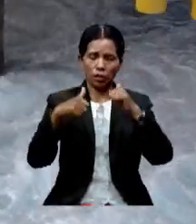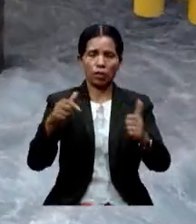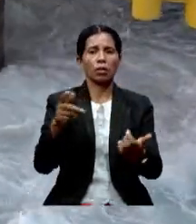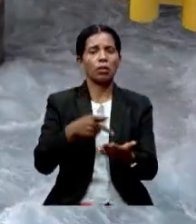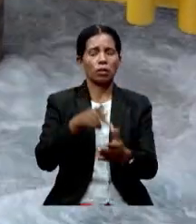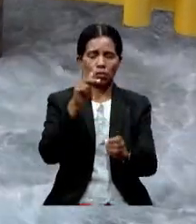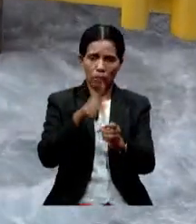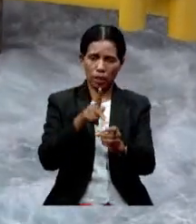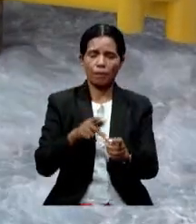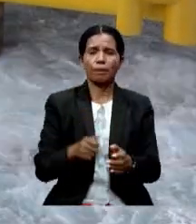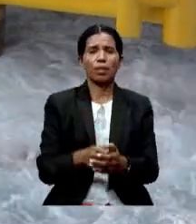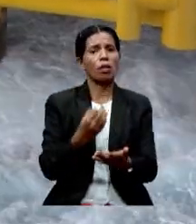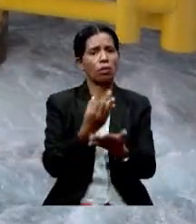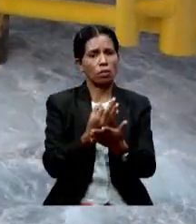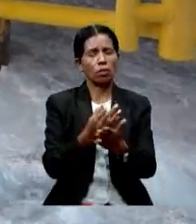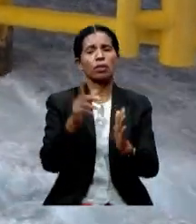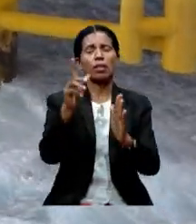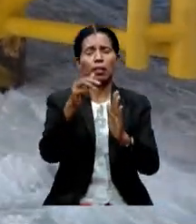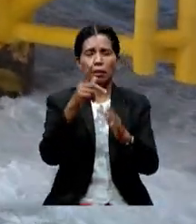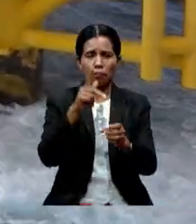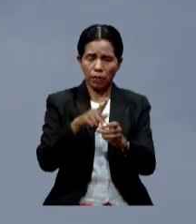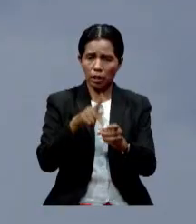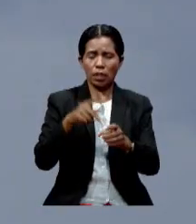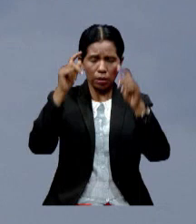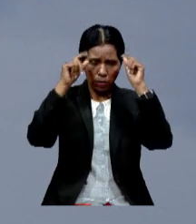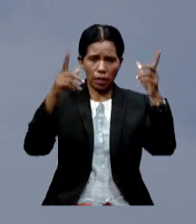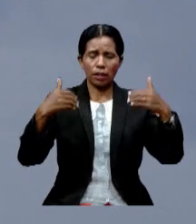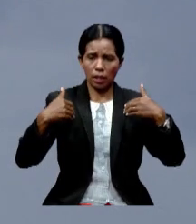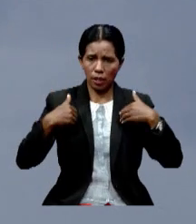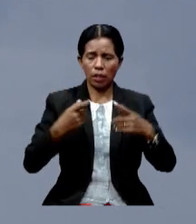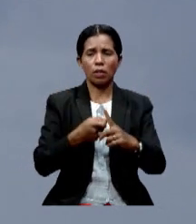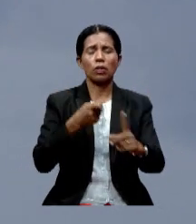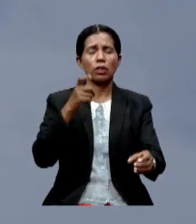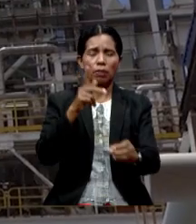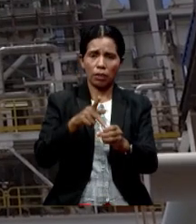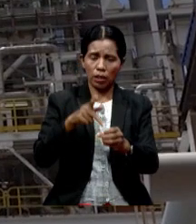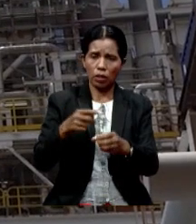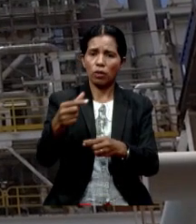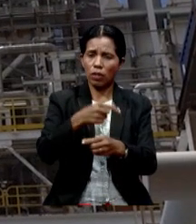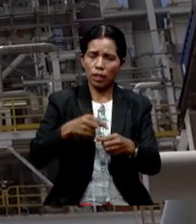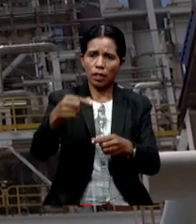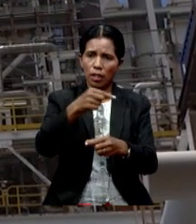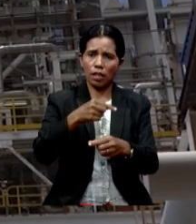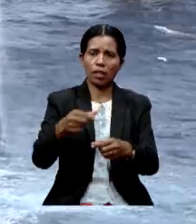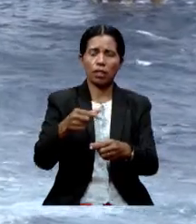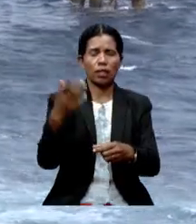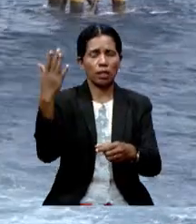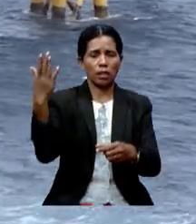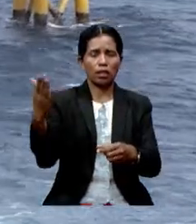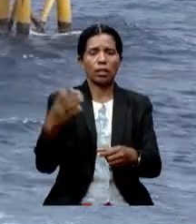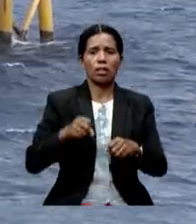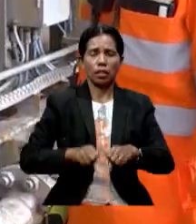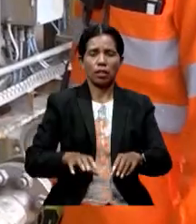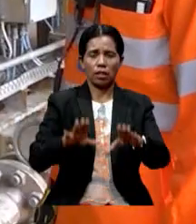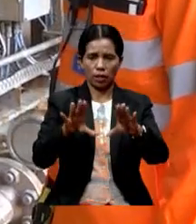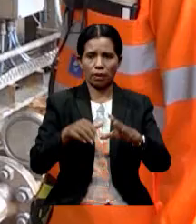petrolífero. Fundo petrolífero nebe Timor-Leste iha mai husi recurso mina no gas nebe explora iha baiu undang.